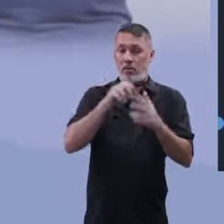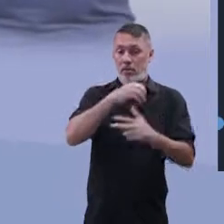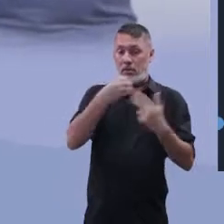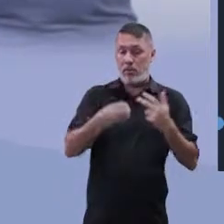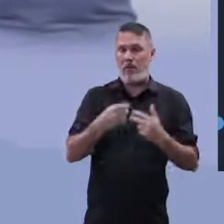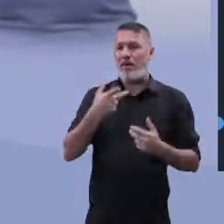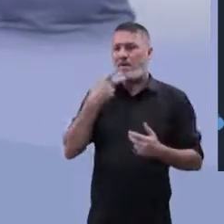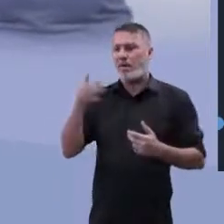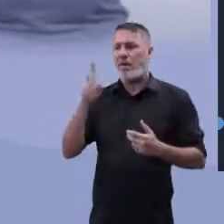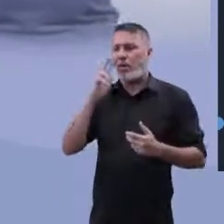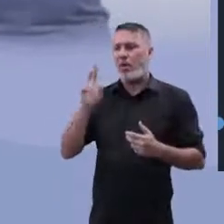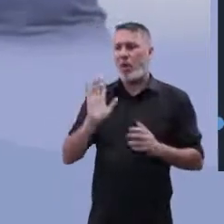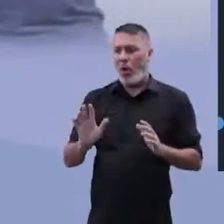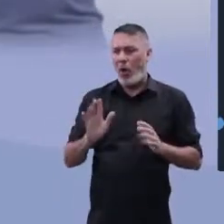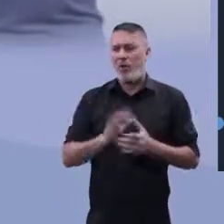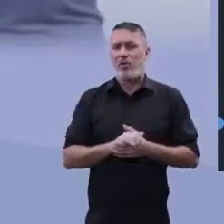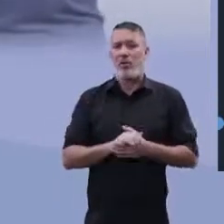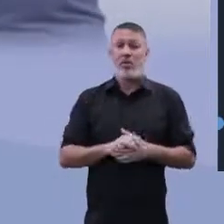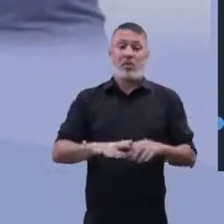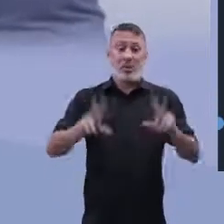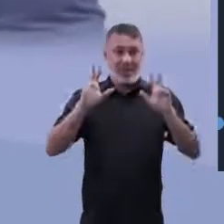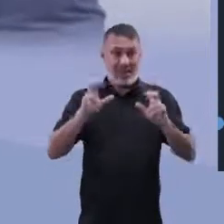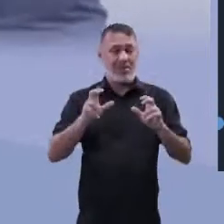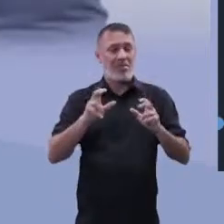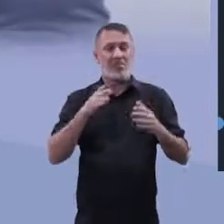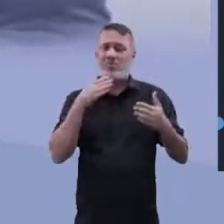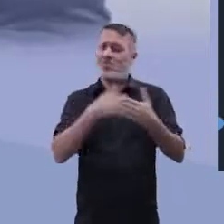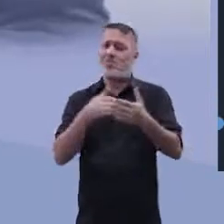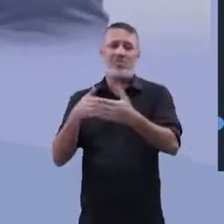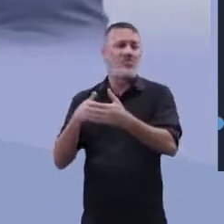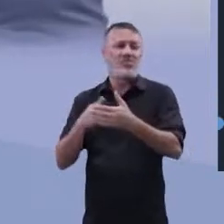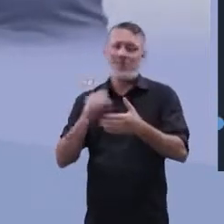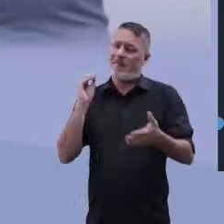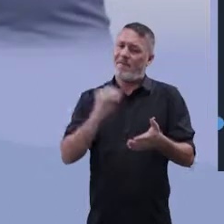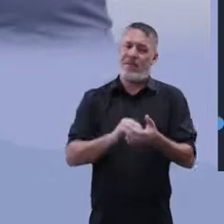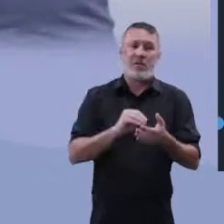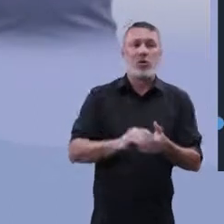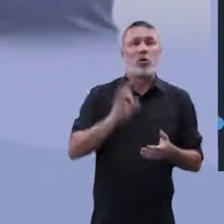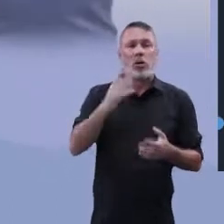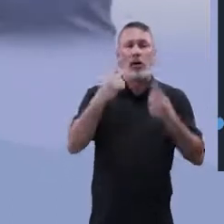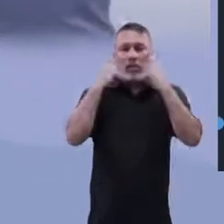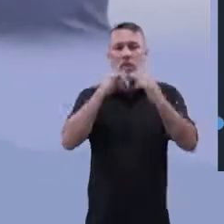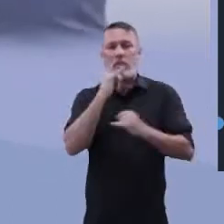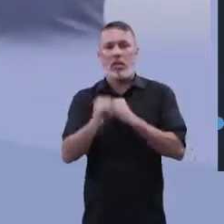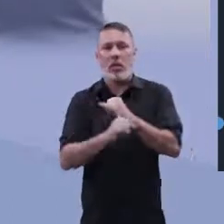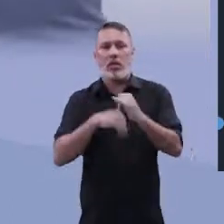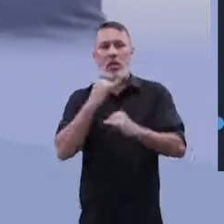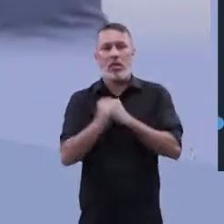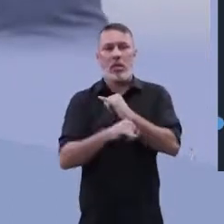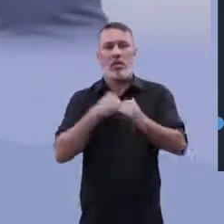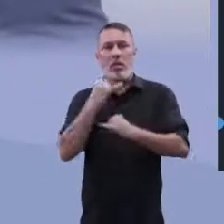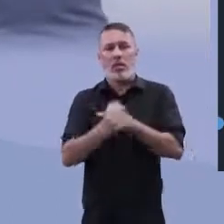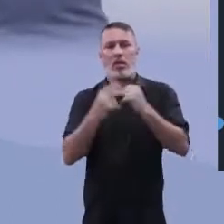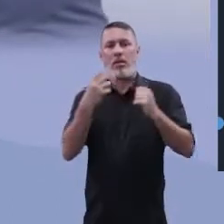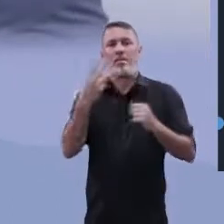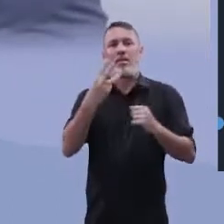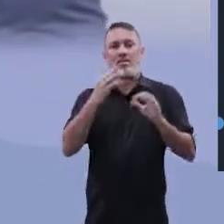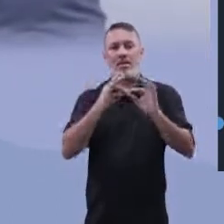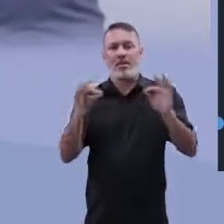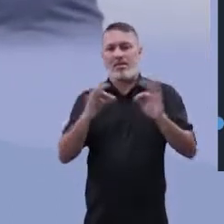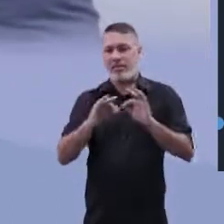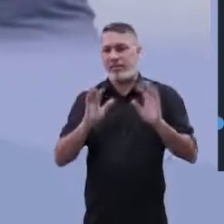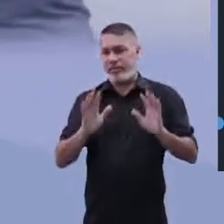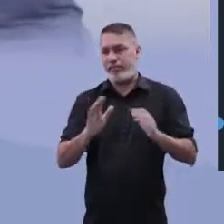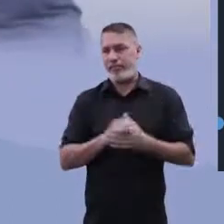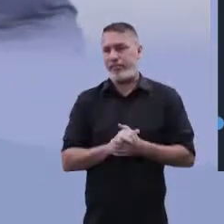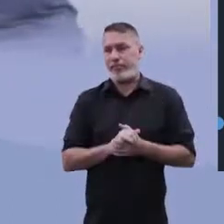O tema é abordado de maneira incompleta, pois traz referência apenas à internet, na terceira linha, né? Até que ele escreveu